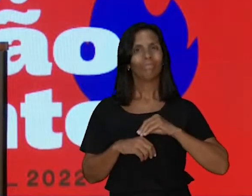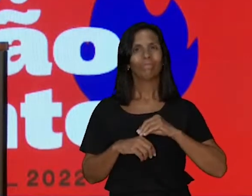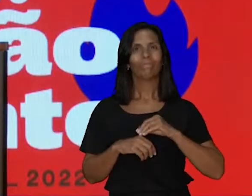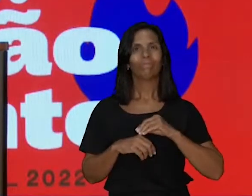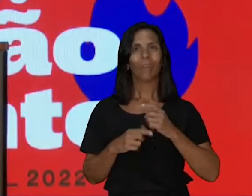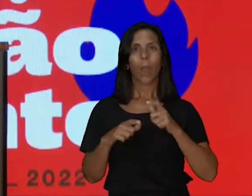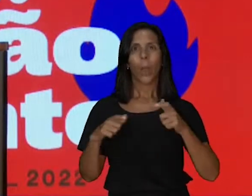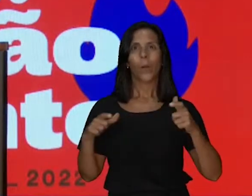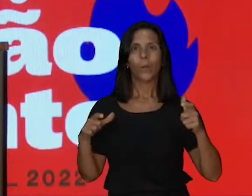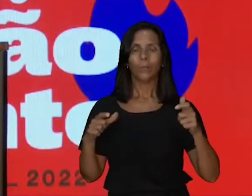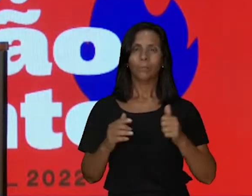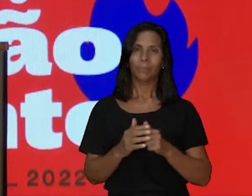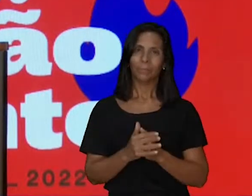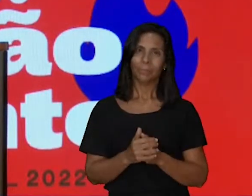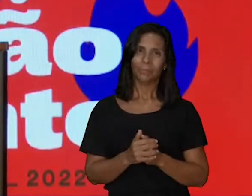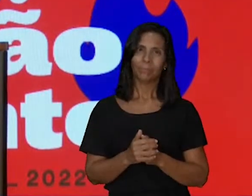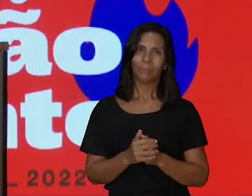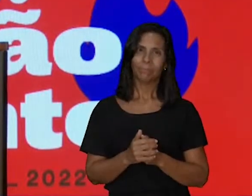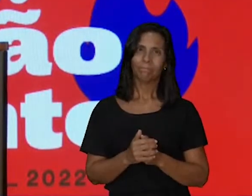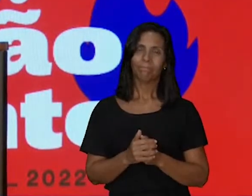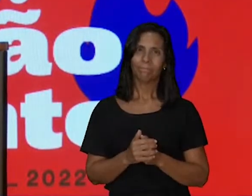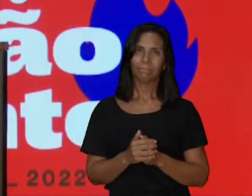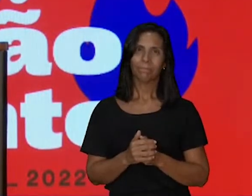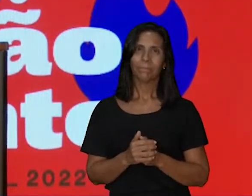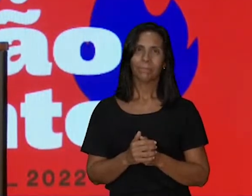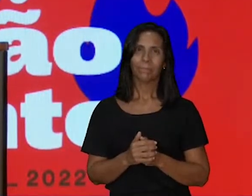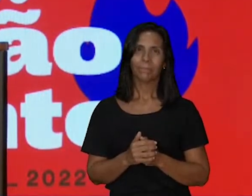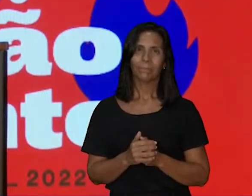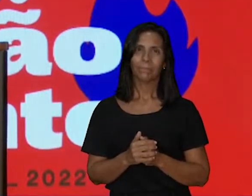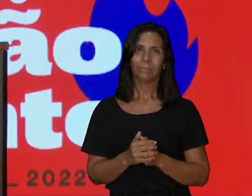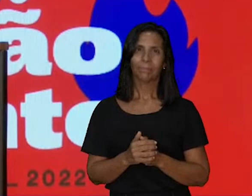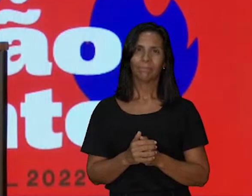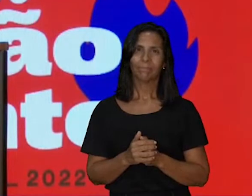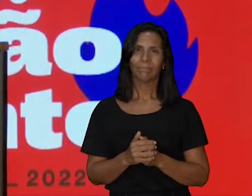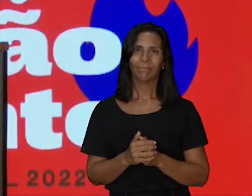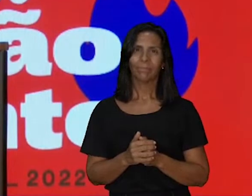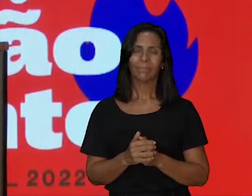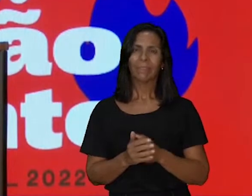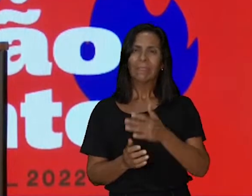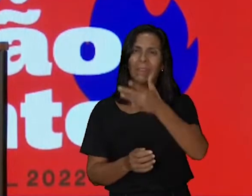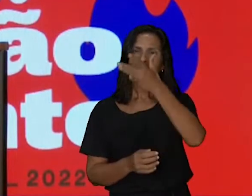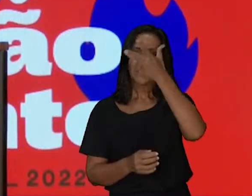Dúvida, sabe aquela pessoa que nunca tem convicção?